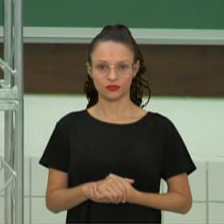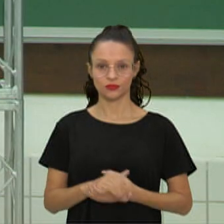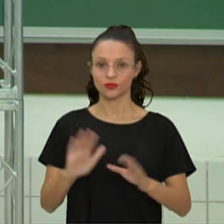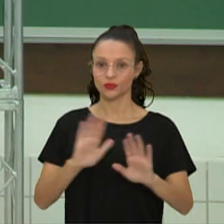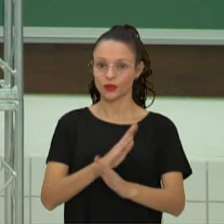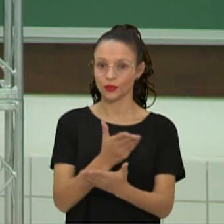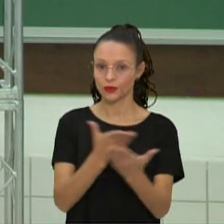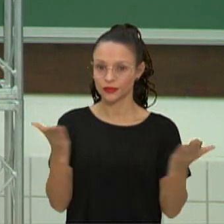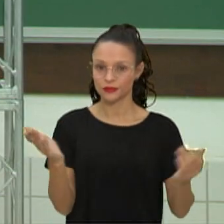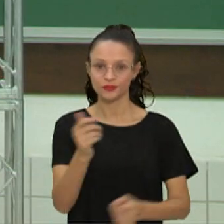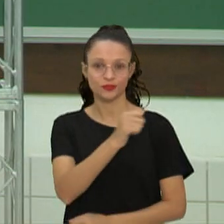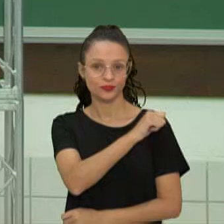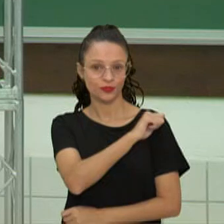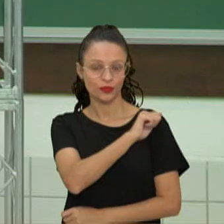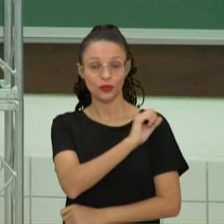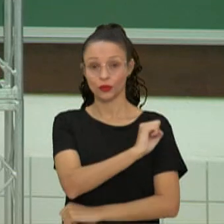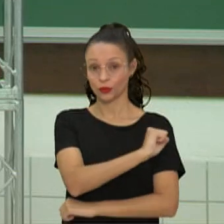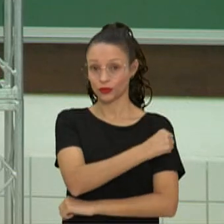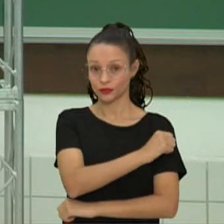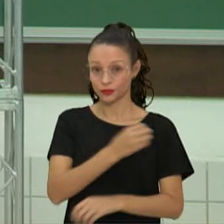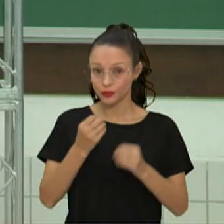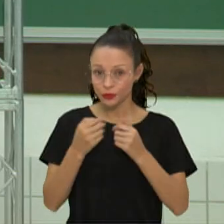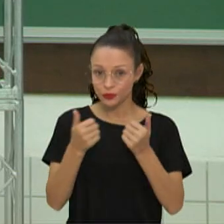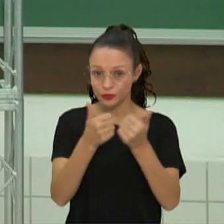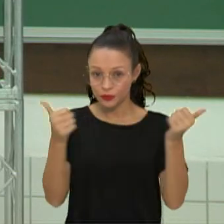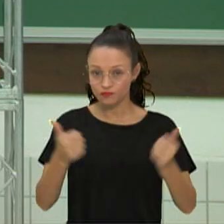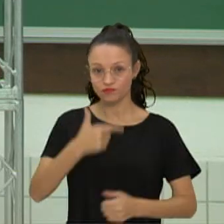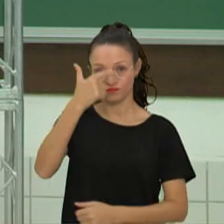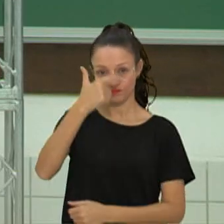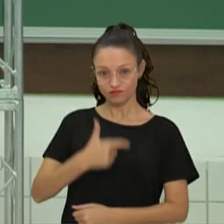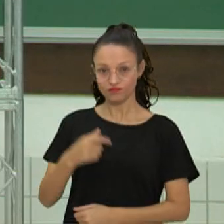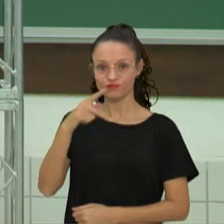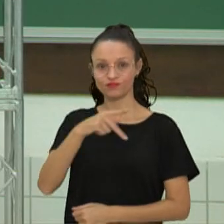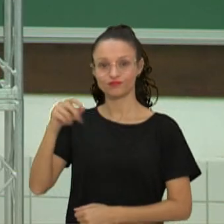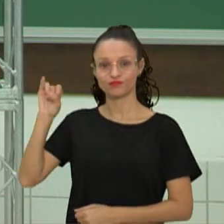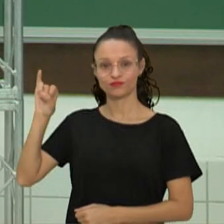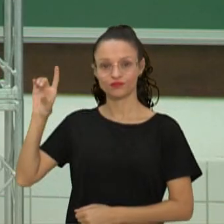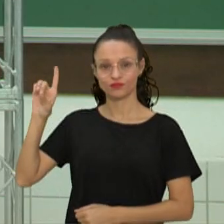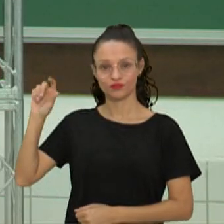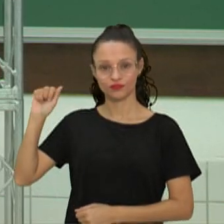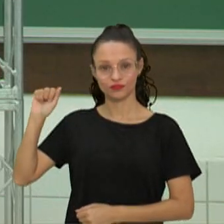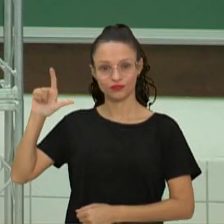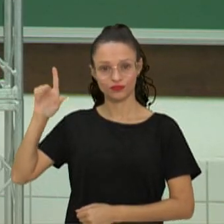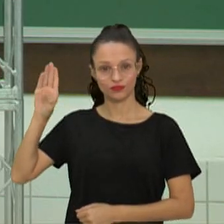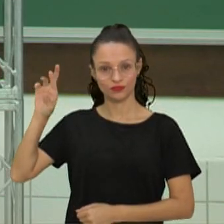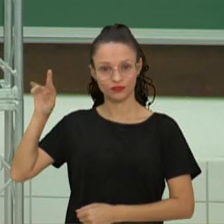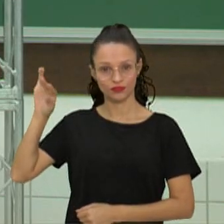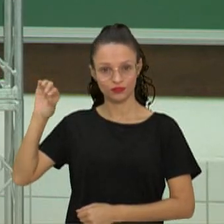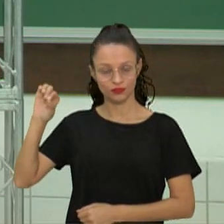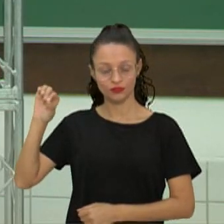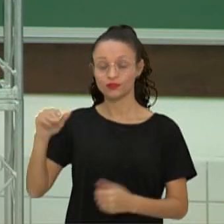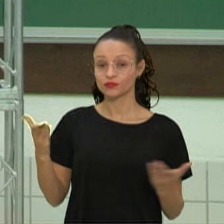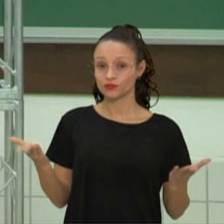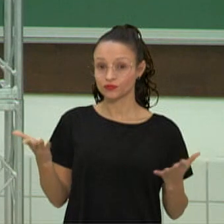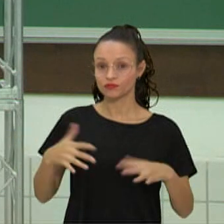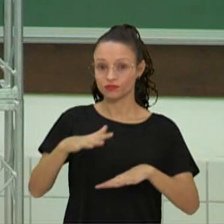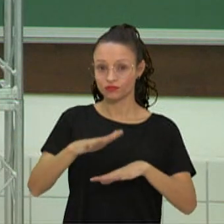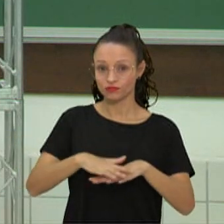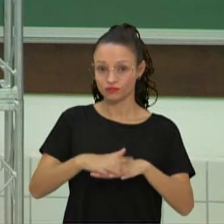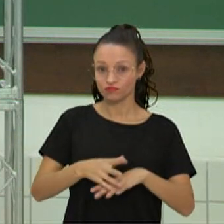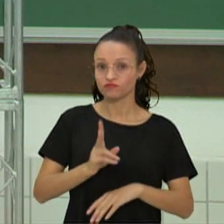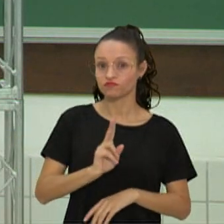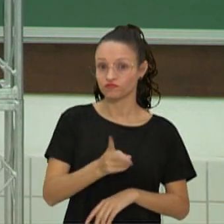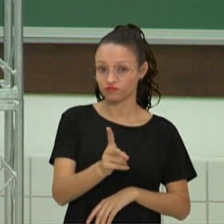Olá pessoal do oitavo ano, tudo bem? Eu sou o professor Hidalberto e nós vamos dar continuidade hoje à nossa aula de matemática número